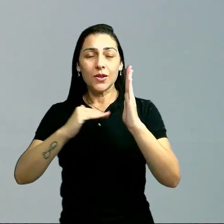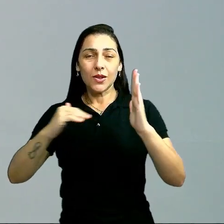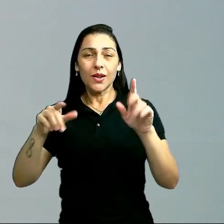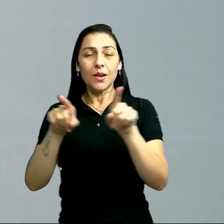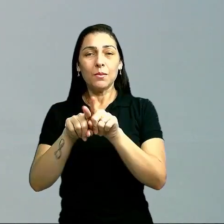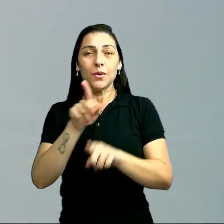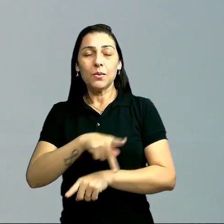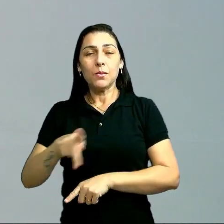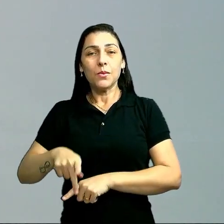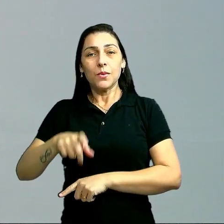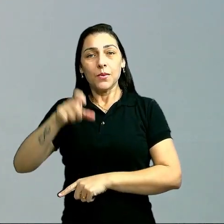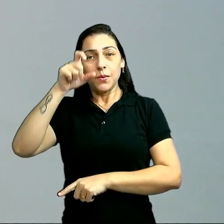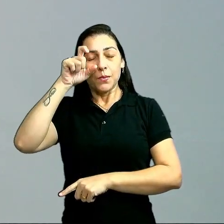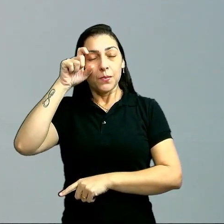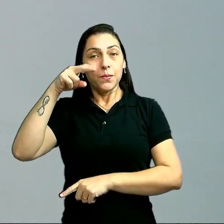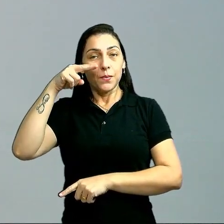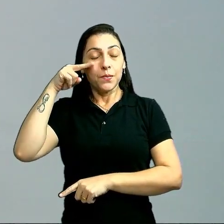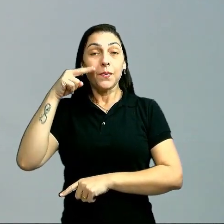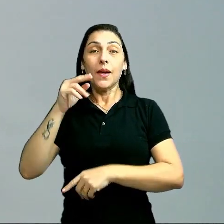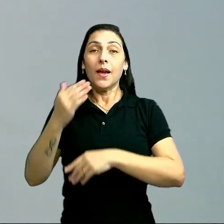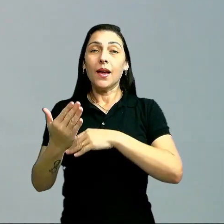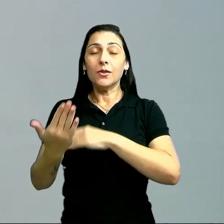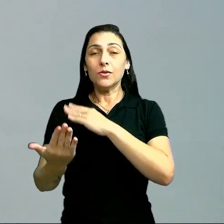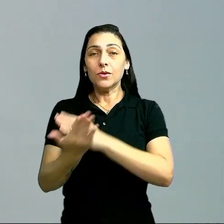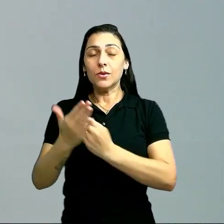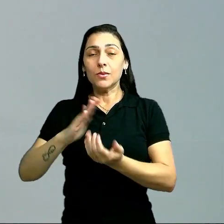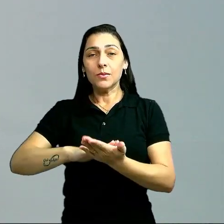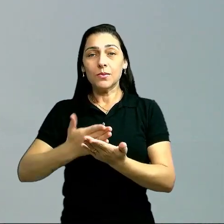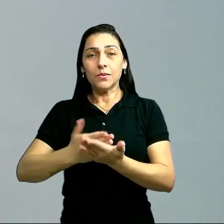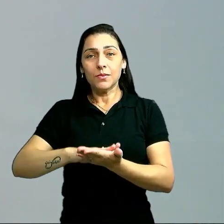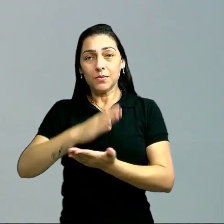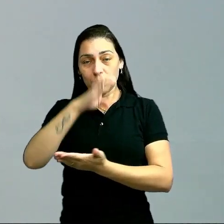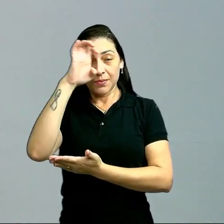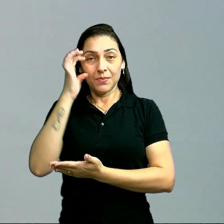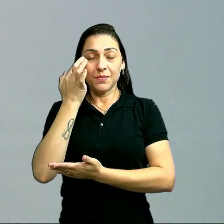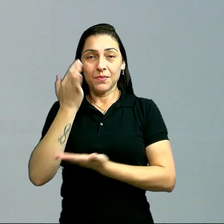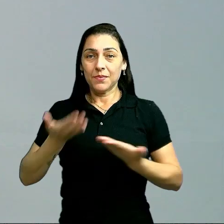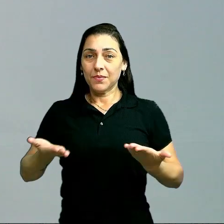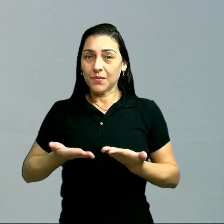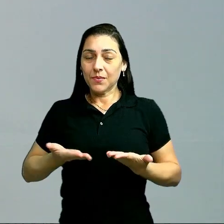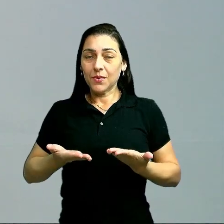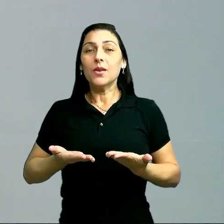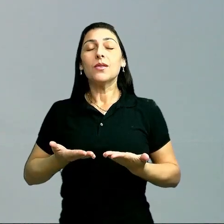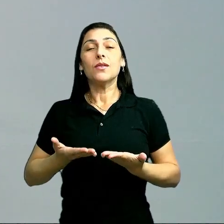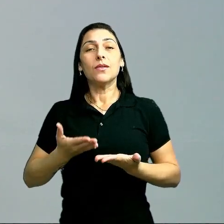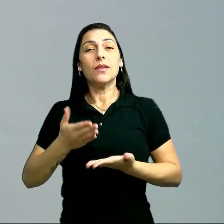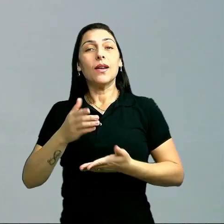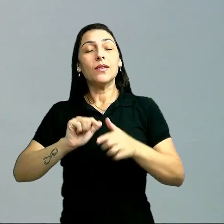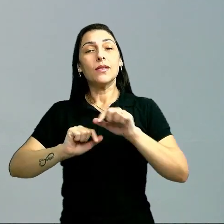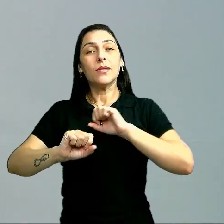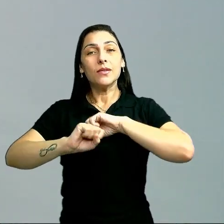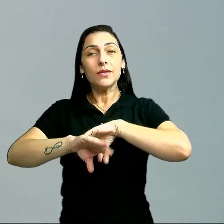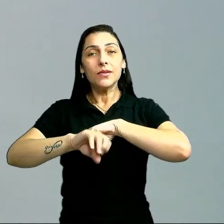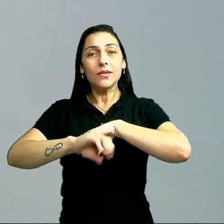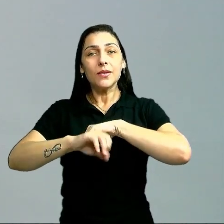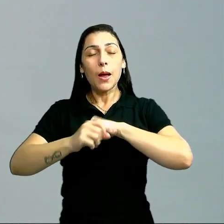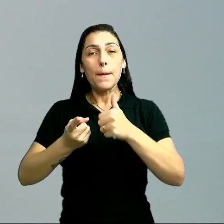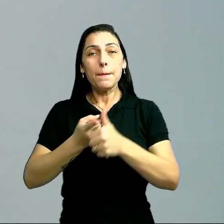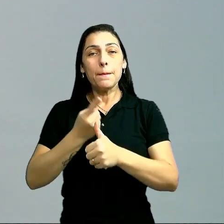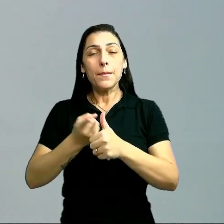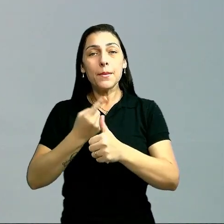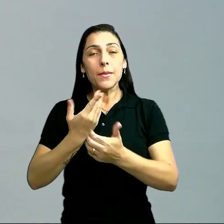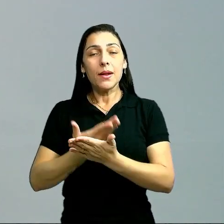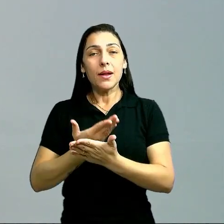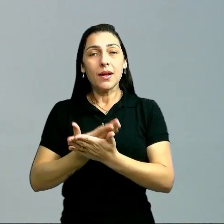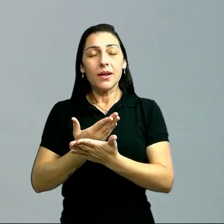Sou o professor Isaías, auxiliado aqui pela FOFA na interpretação. Então, hoje a gente vai trabalhar a primeira